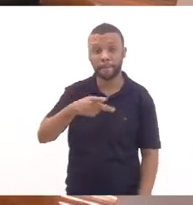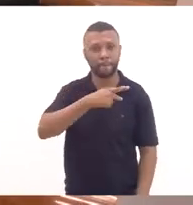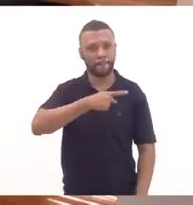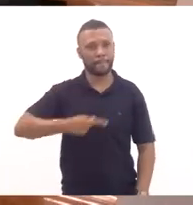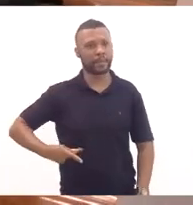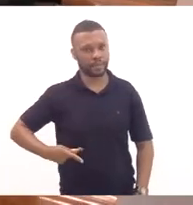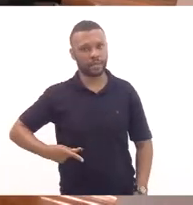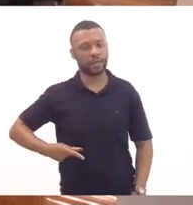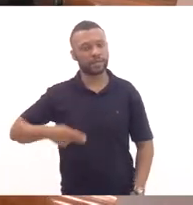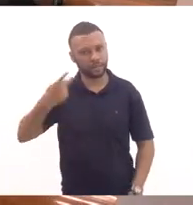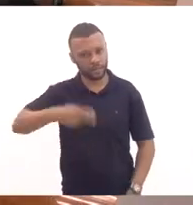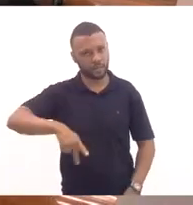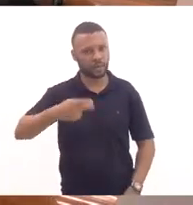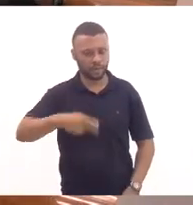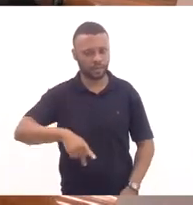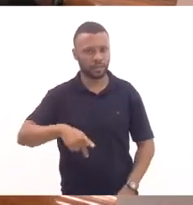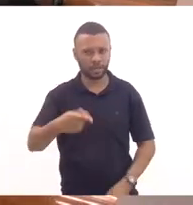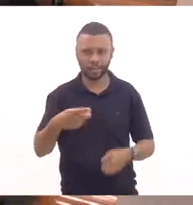casa.